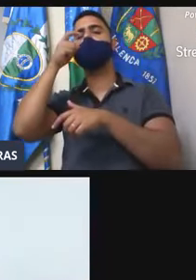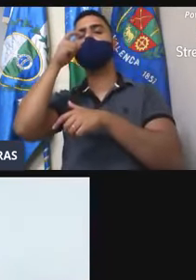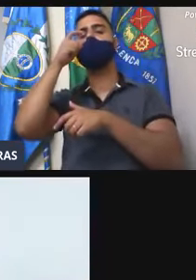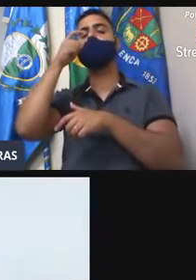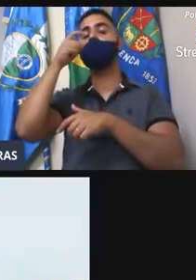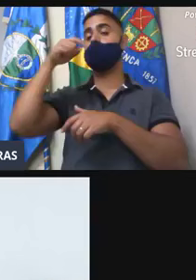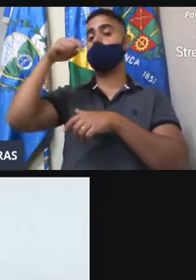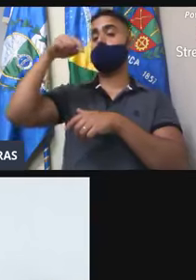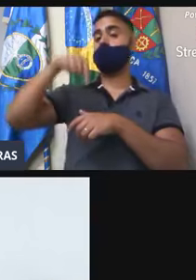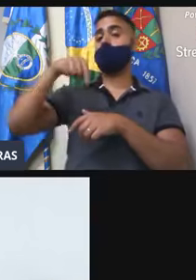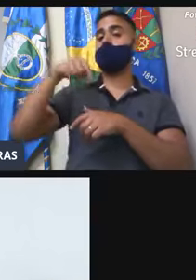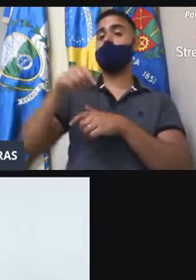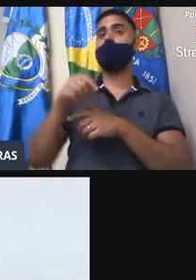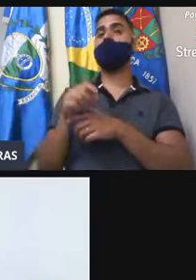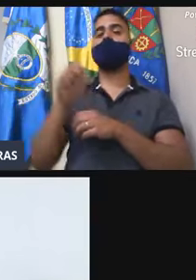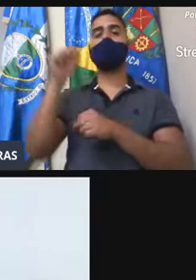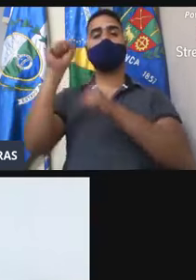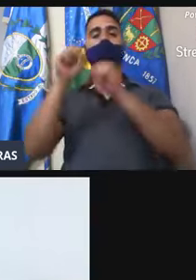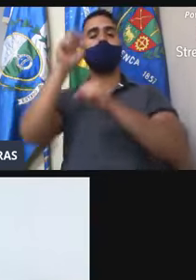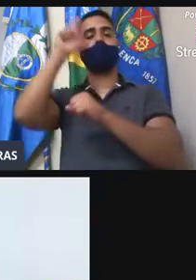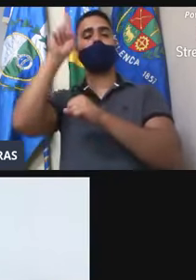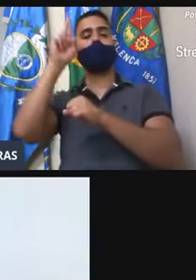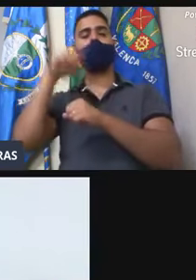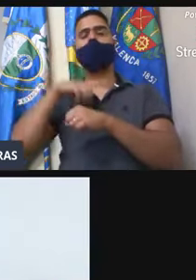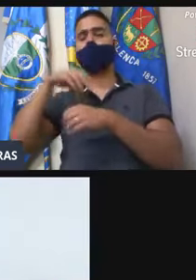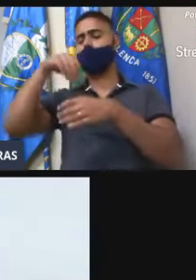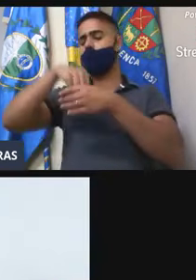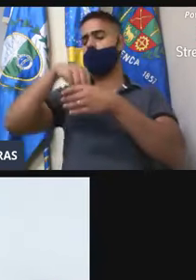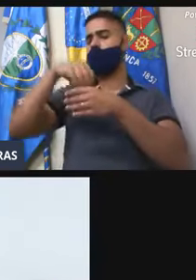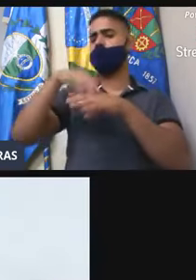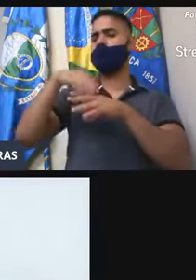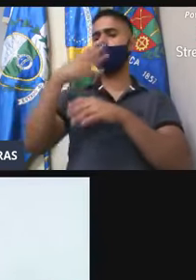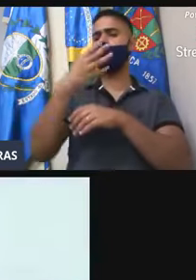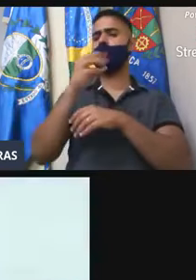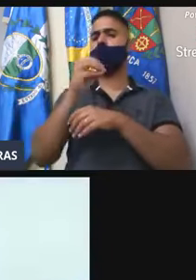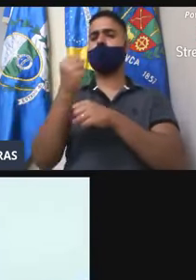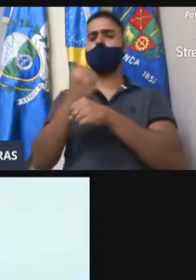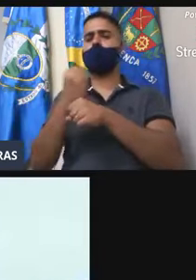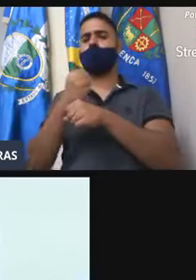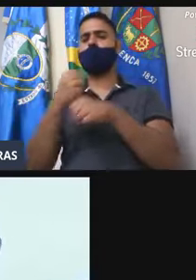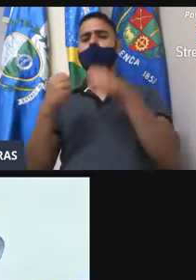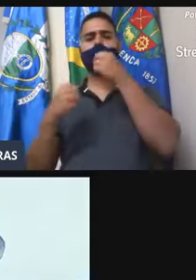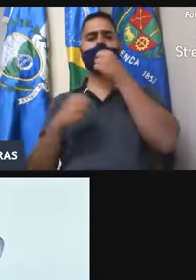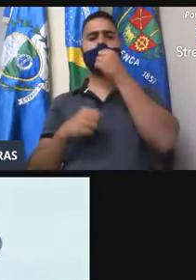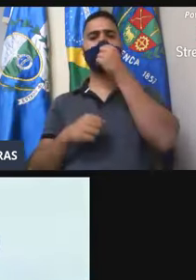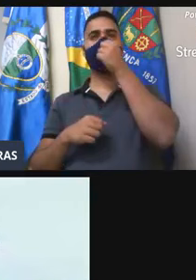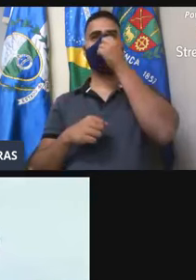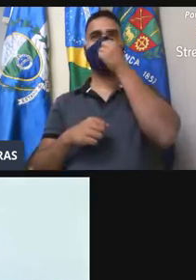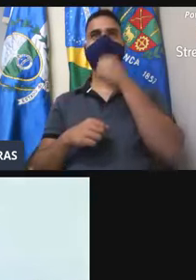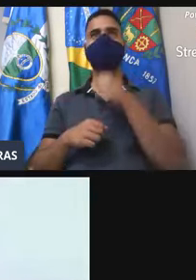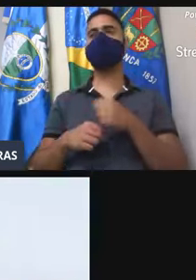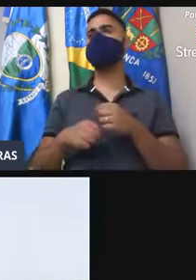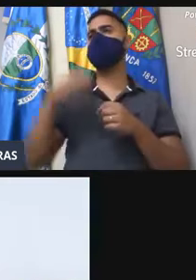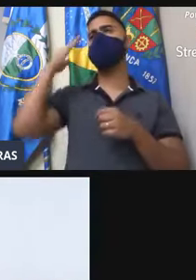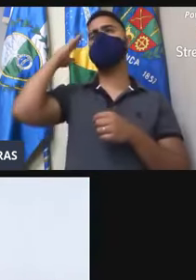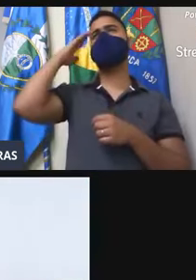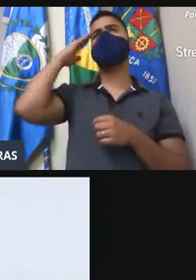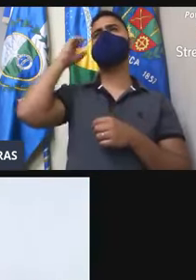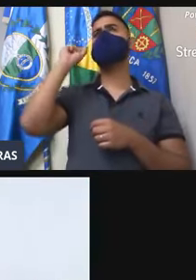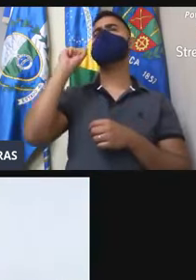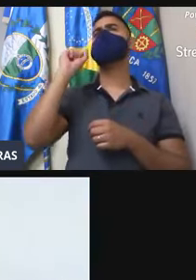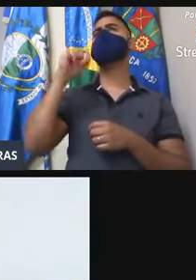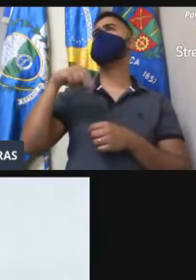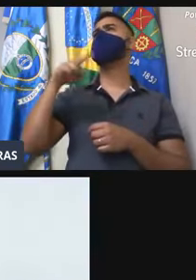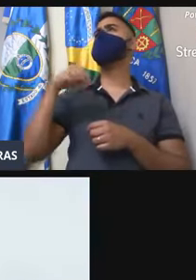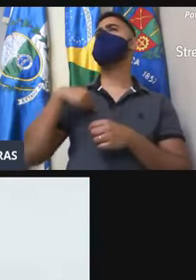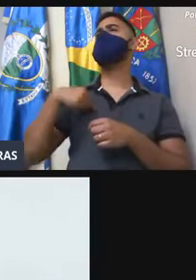cidade há mais de 40 anos e talvez nunca tenha lidado com uma Câmara que não ia